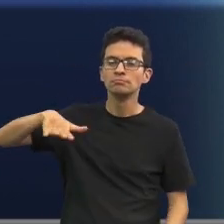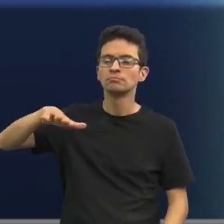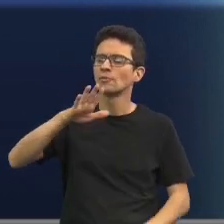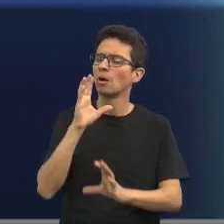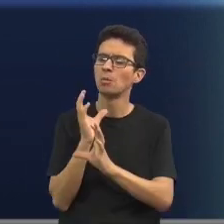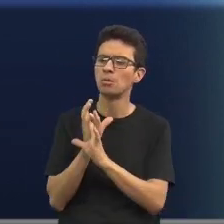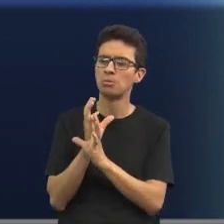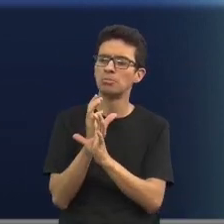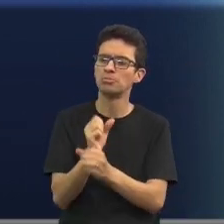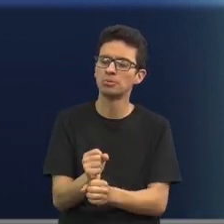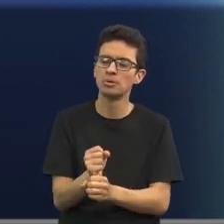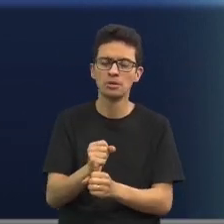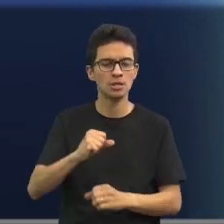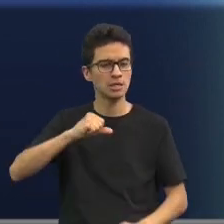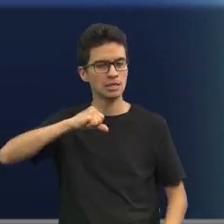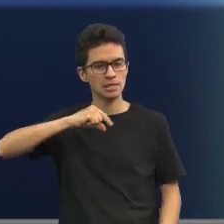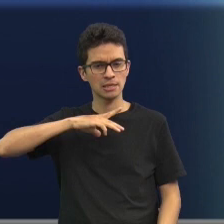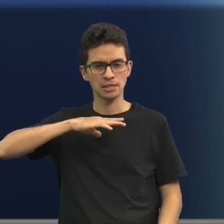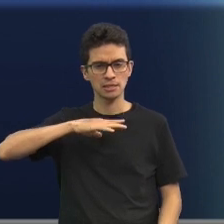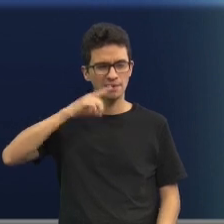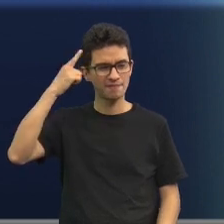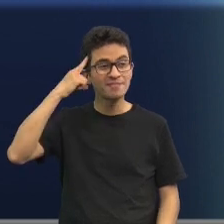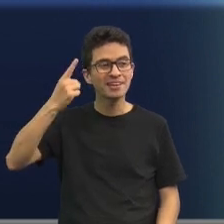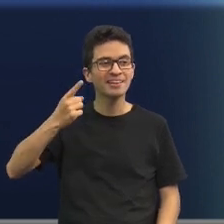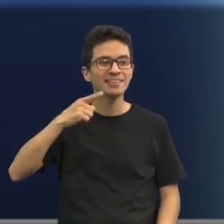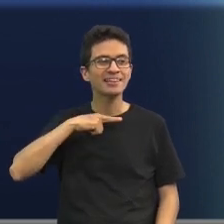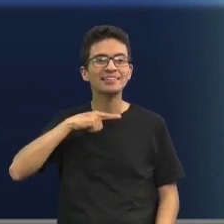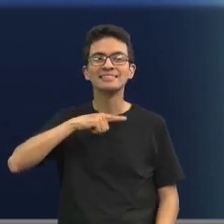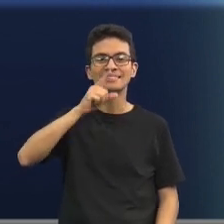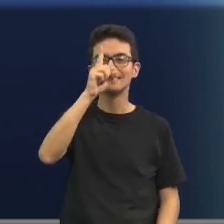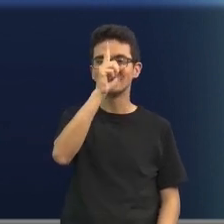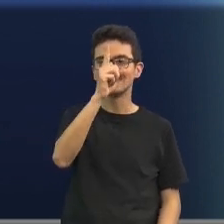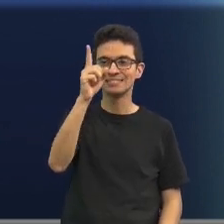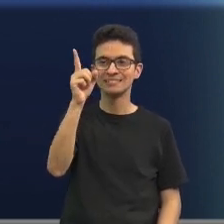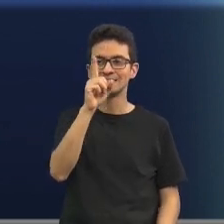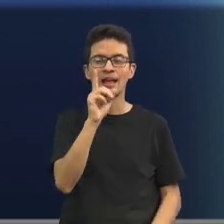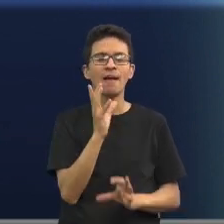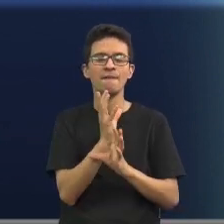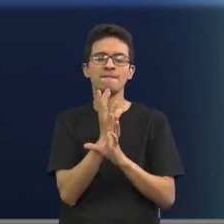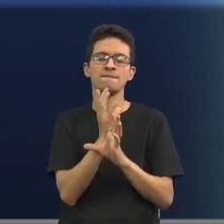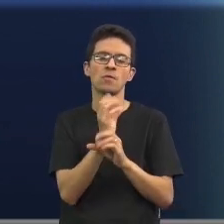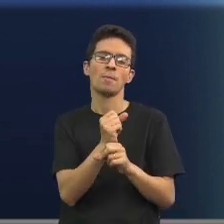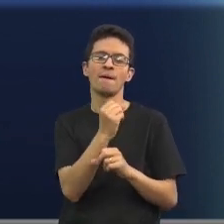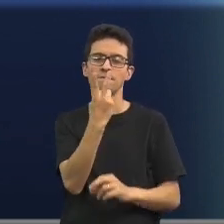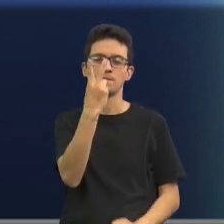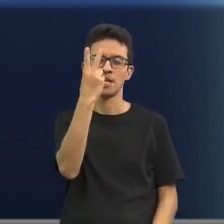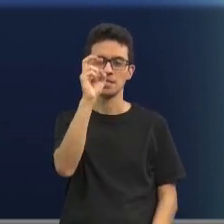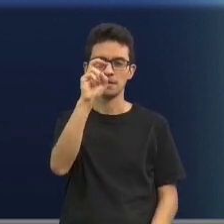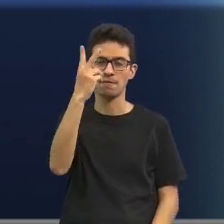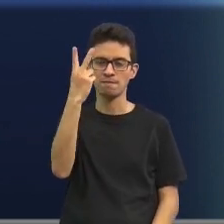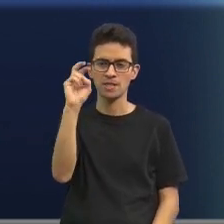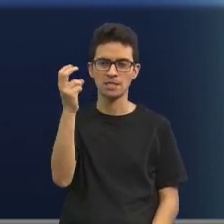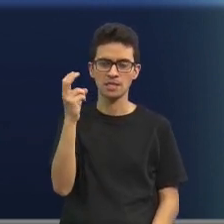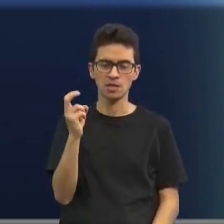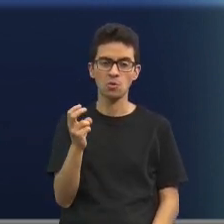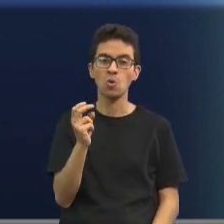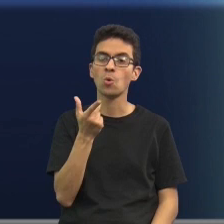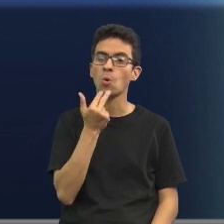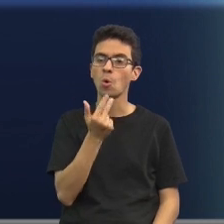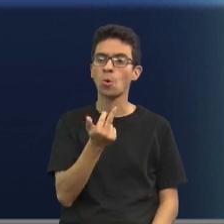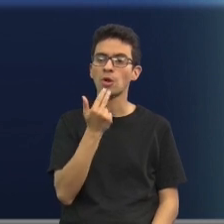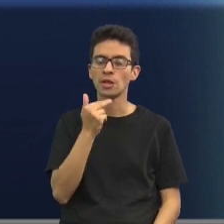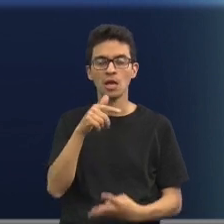total da cidade é aparece bonequinhos são sempre 25 em quatro cores